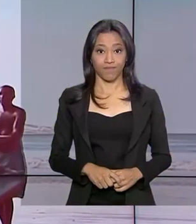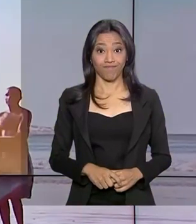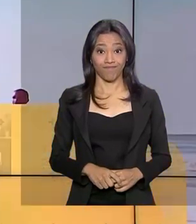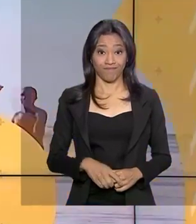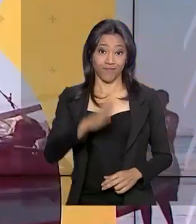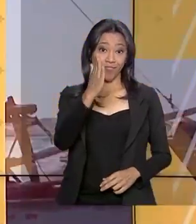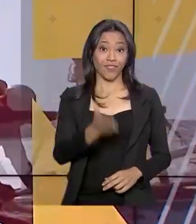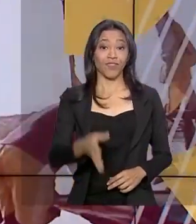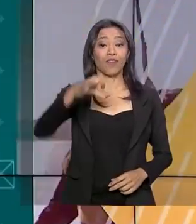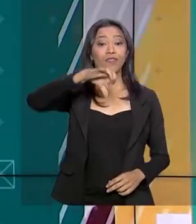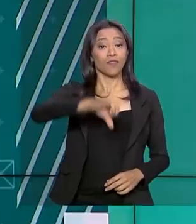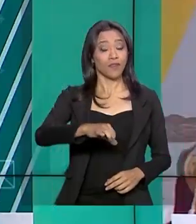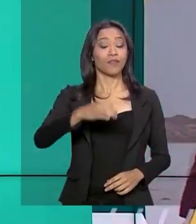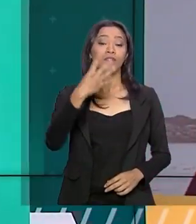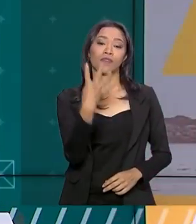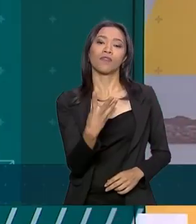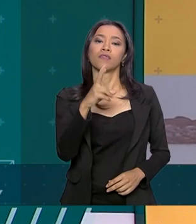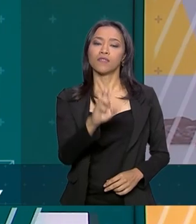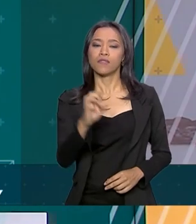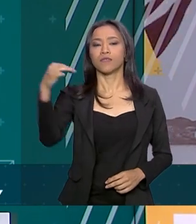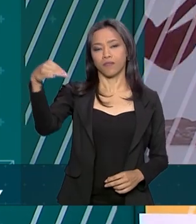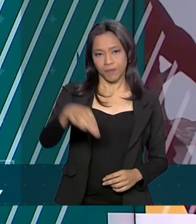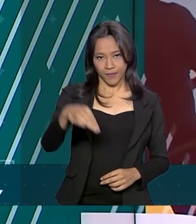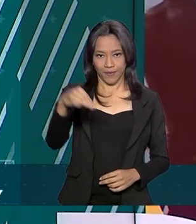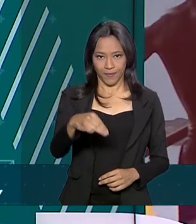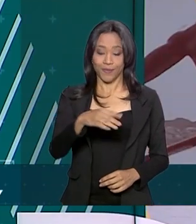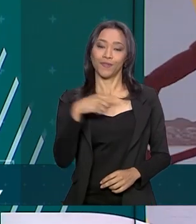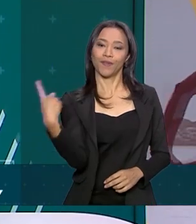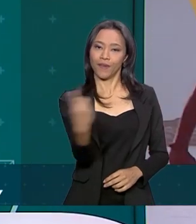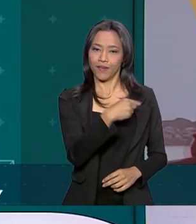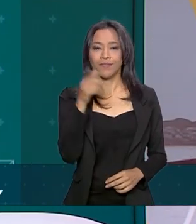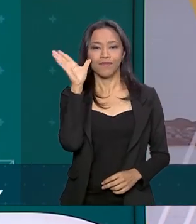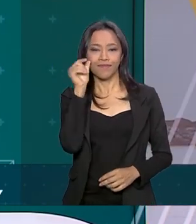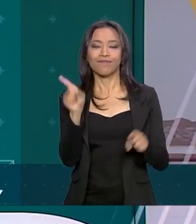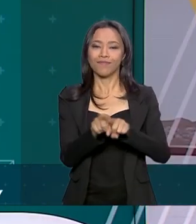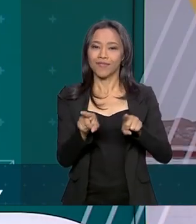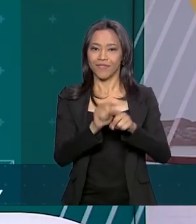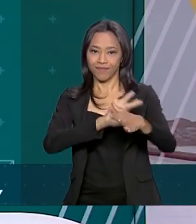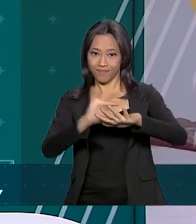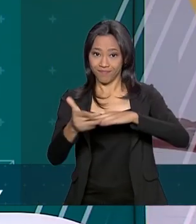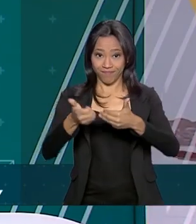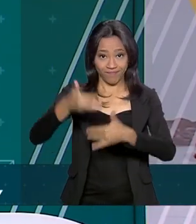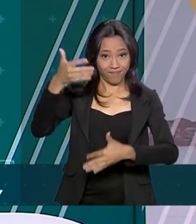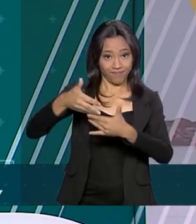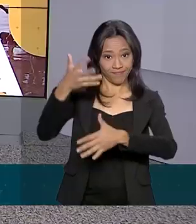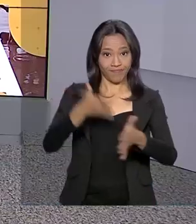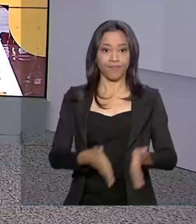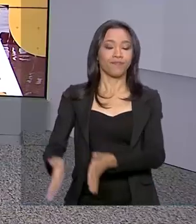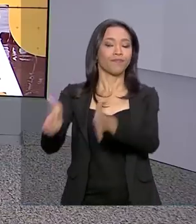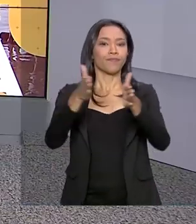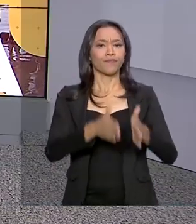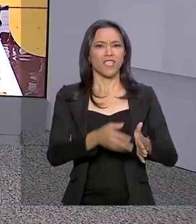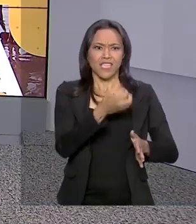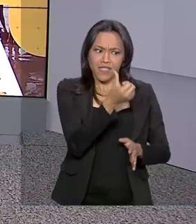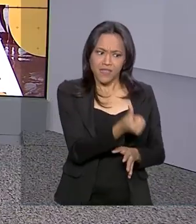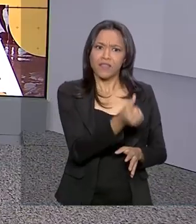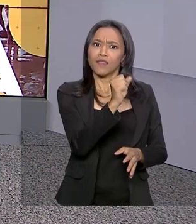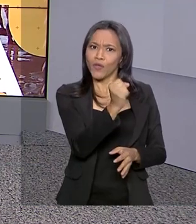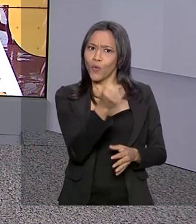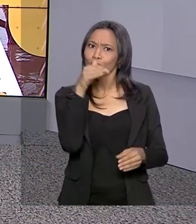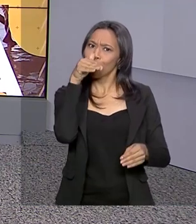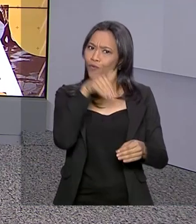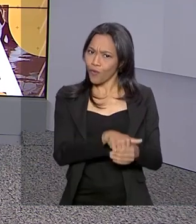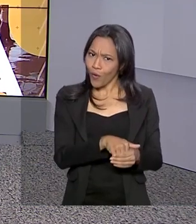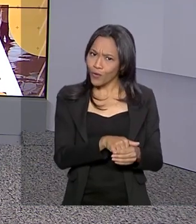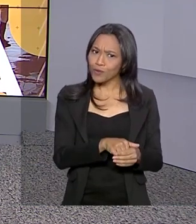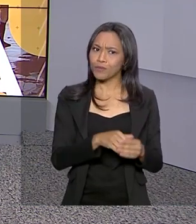são nove horas e 45 minutos estamos ao vivo também pelas redes sociais por 68